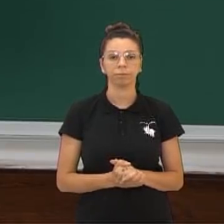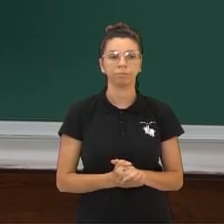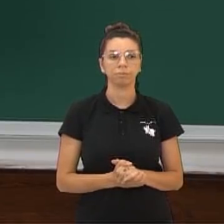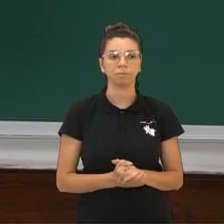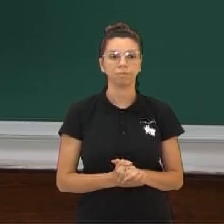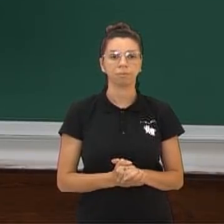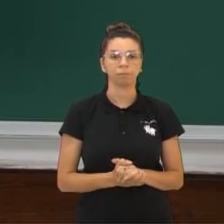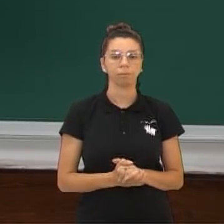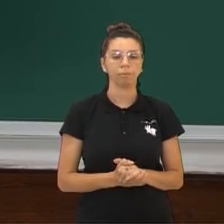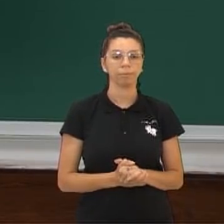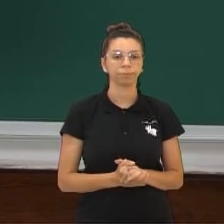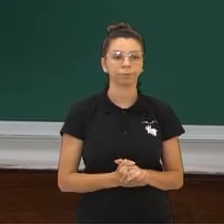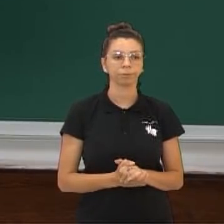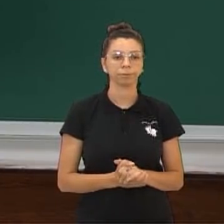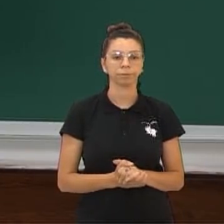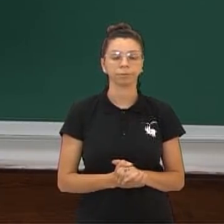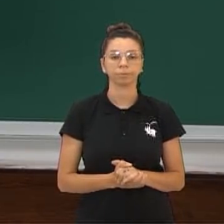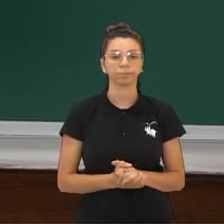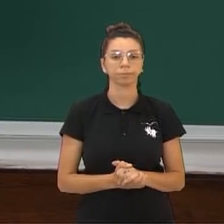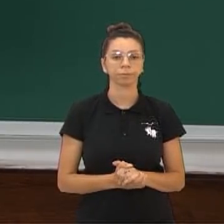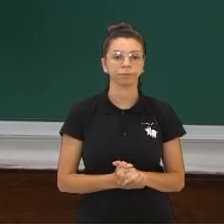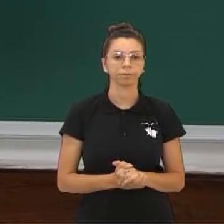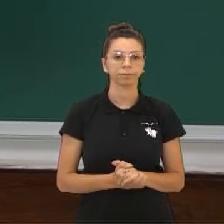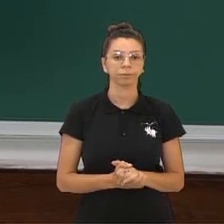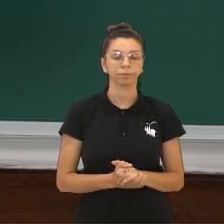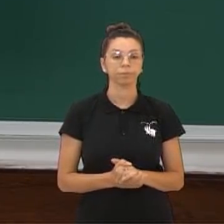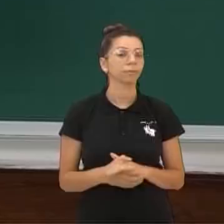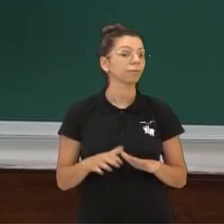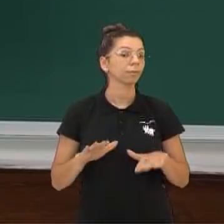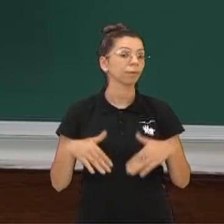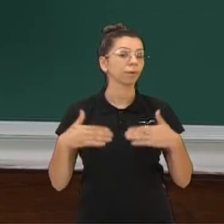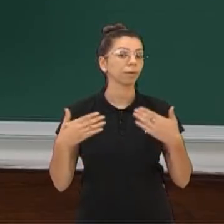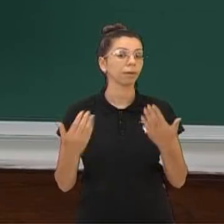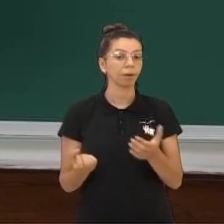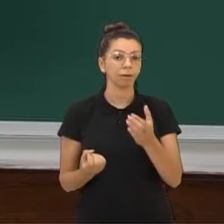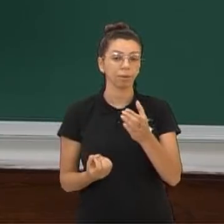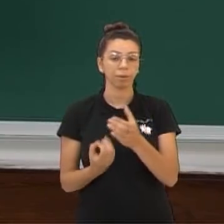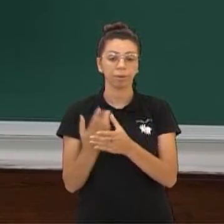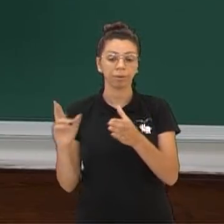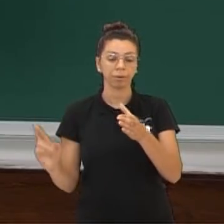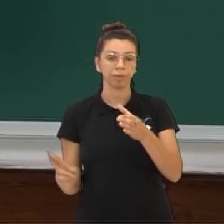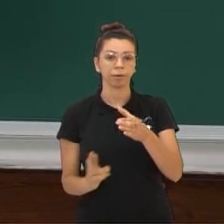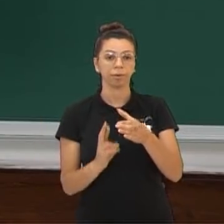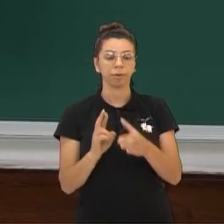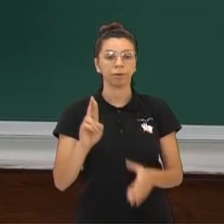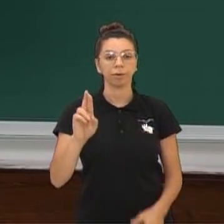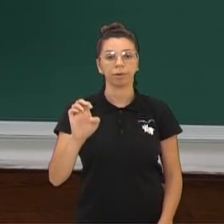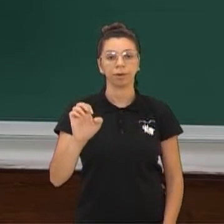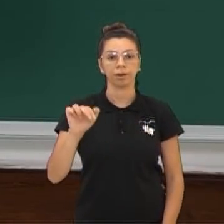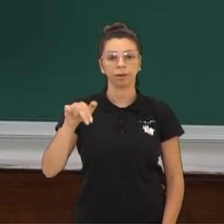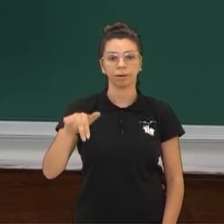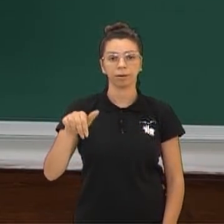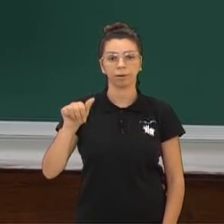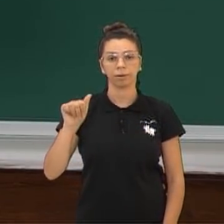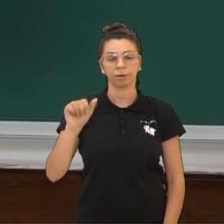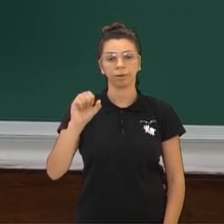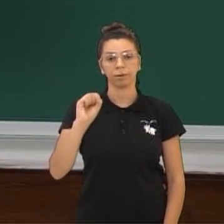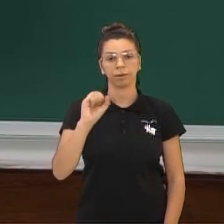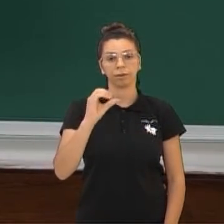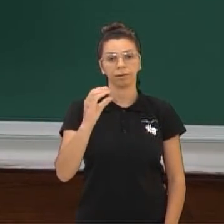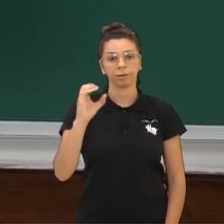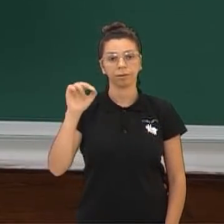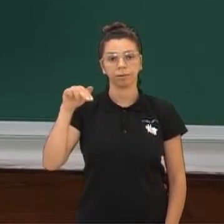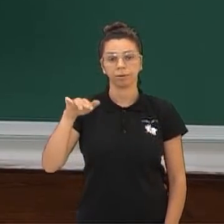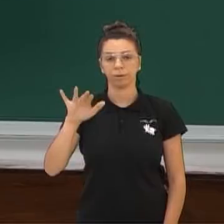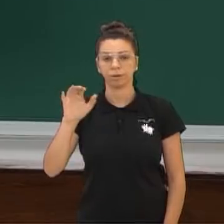Renaissance. Então, nós tivemos aqui o florescimento da Renascença. Renascença, gente, foi um período que teve